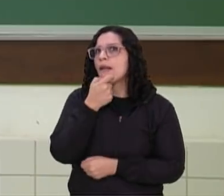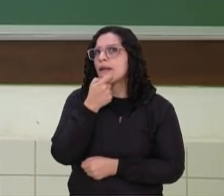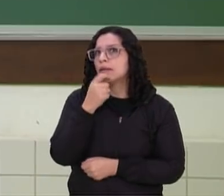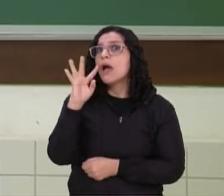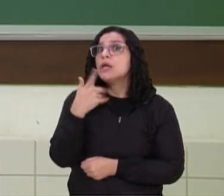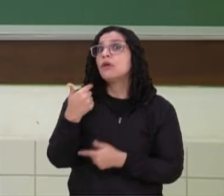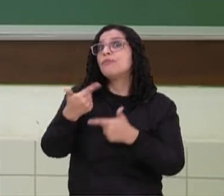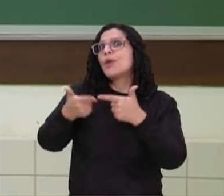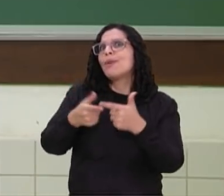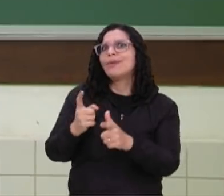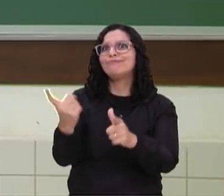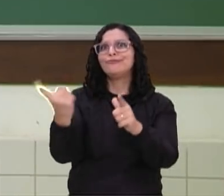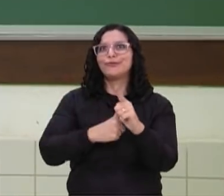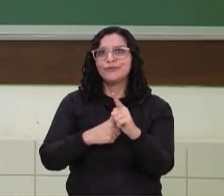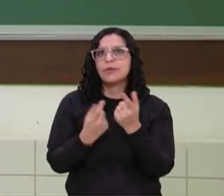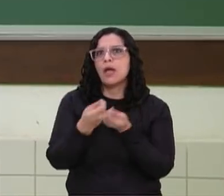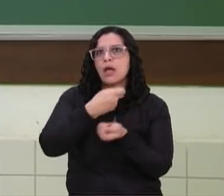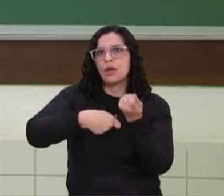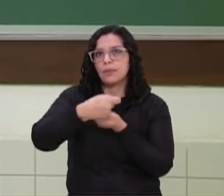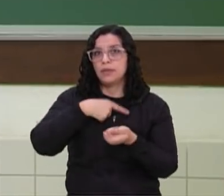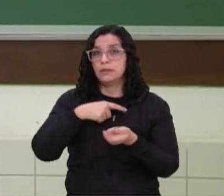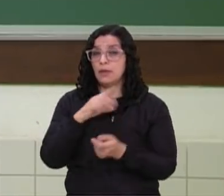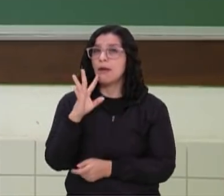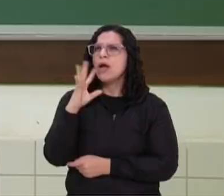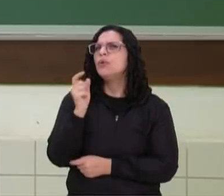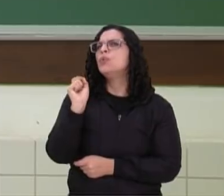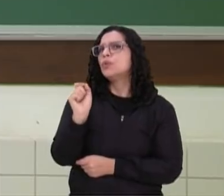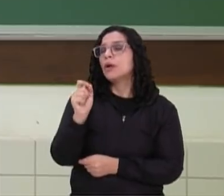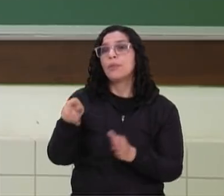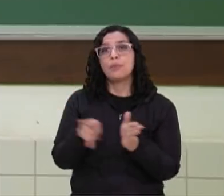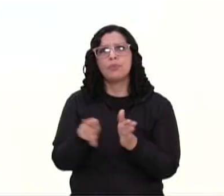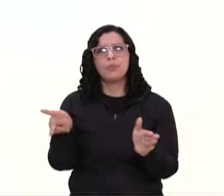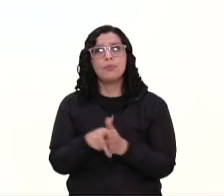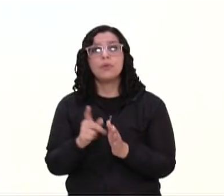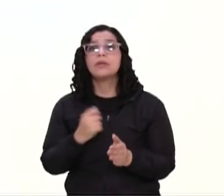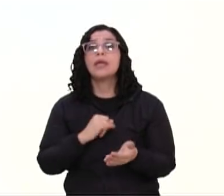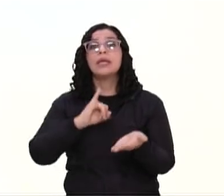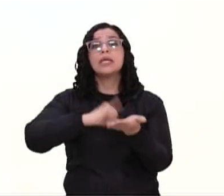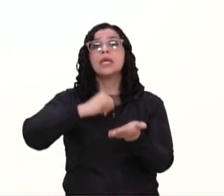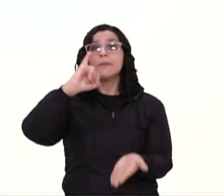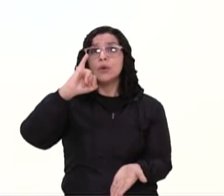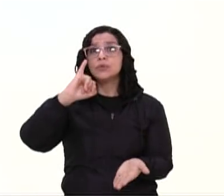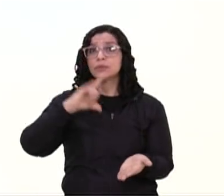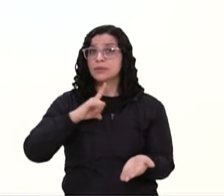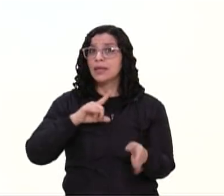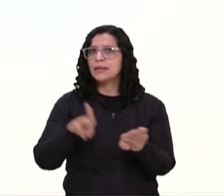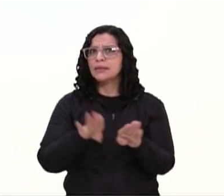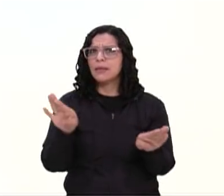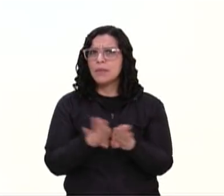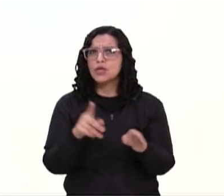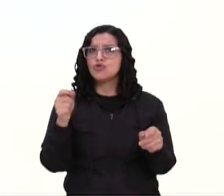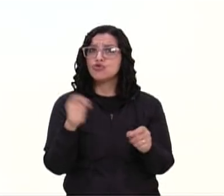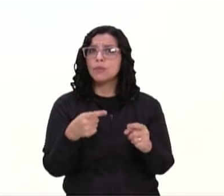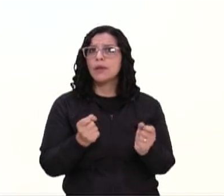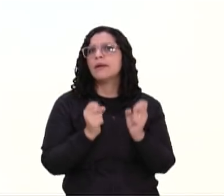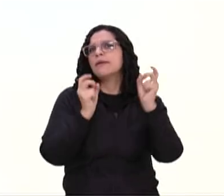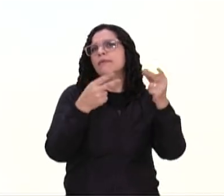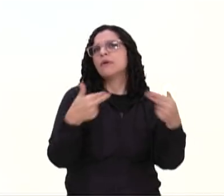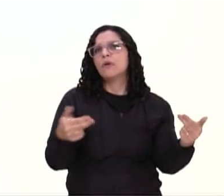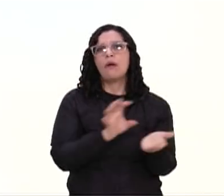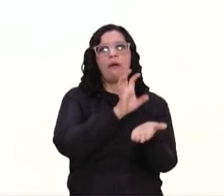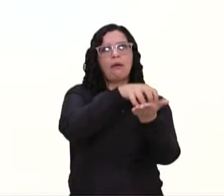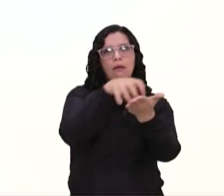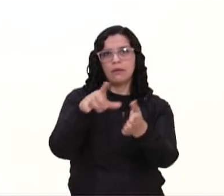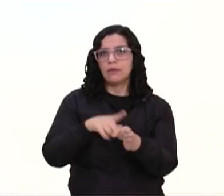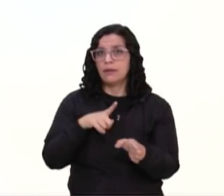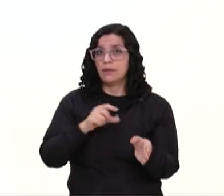os seus problemas econômicos? A grande solução vai ser começar a criar impostos e taxar o comércio que as 13 colônias faziam.